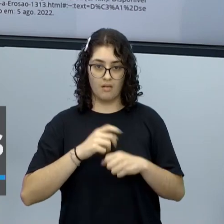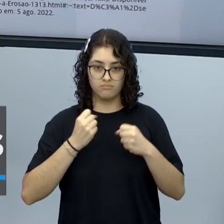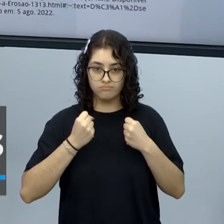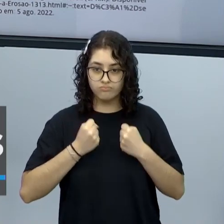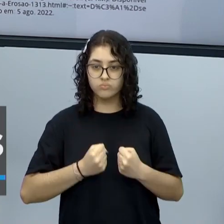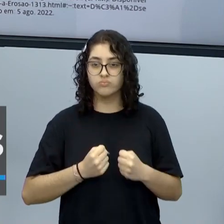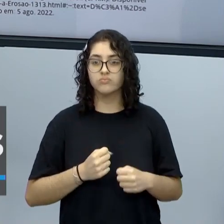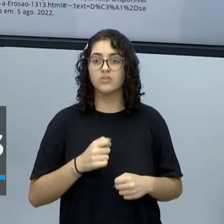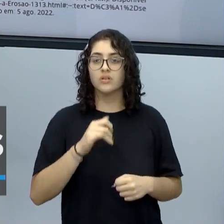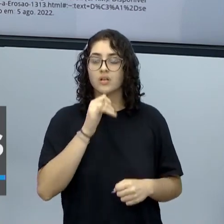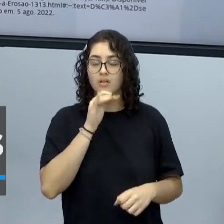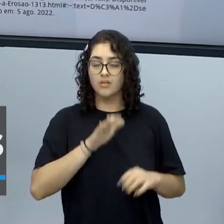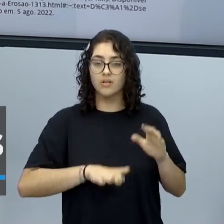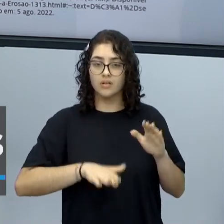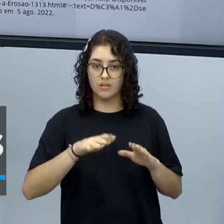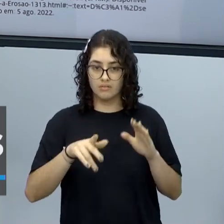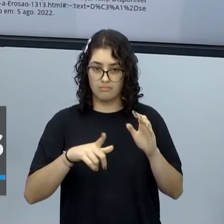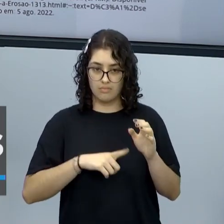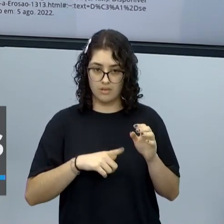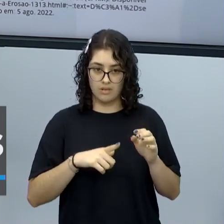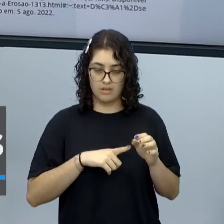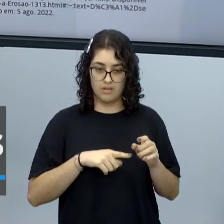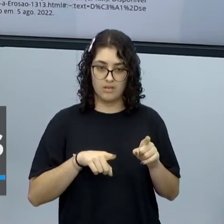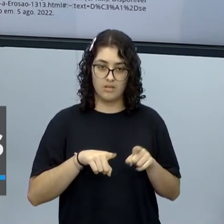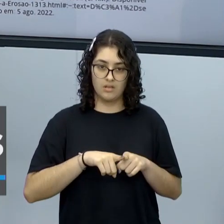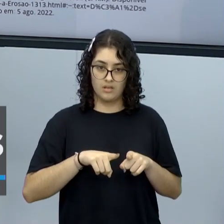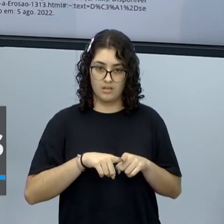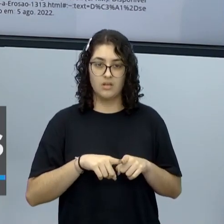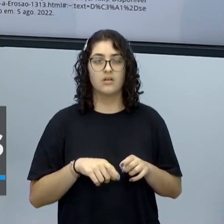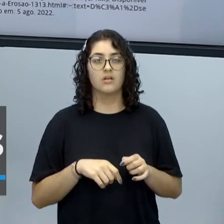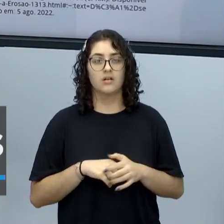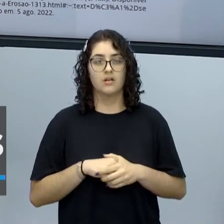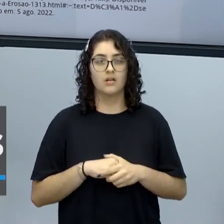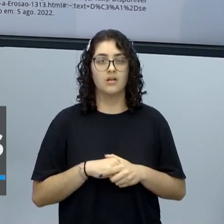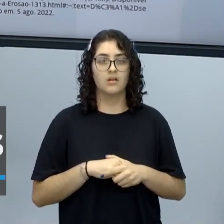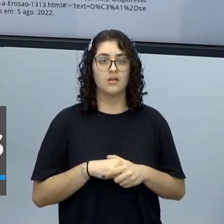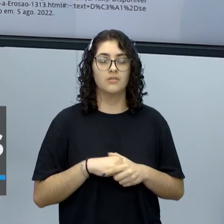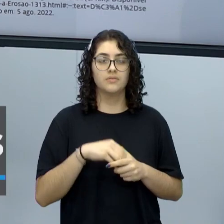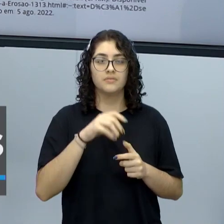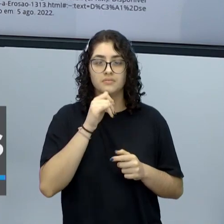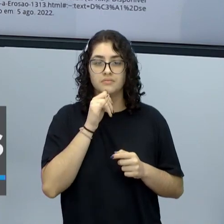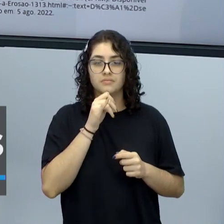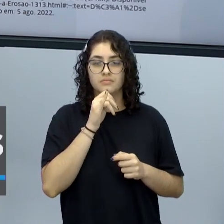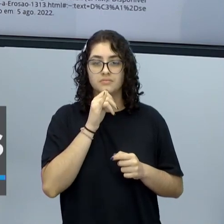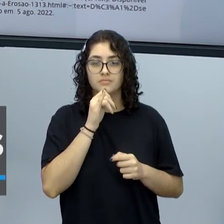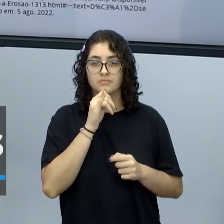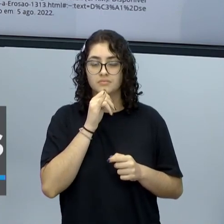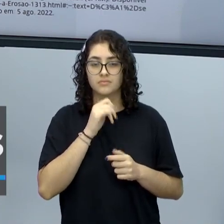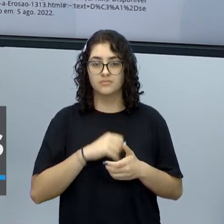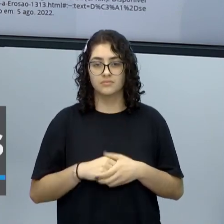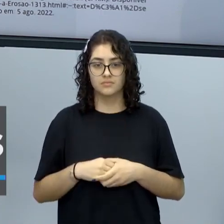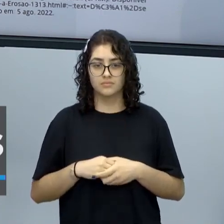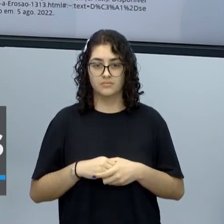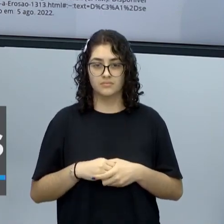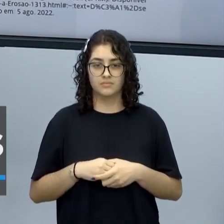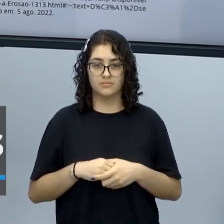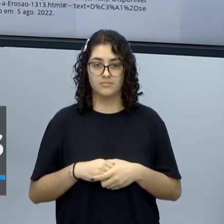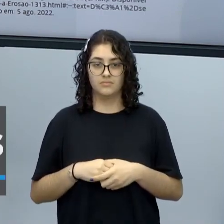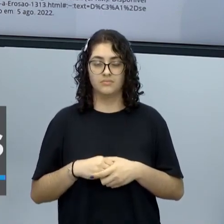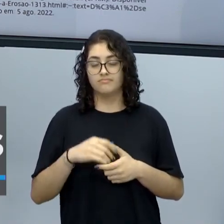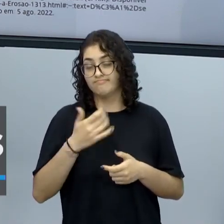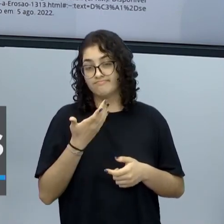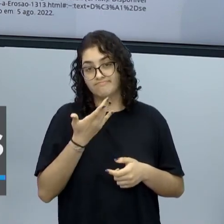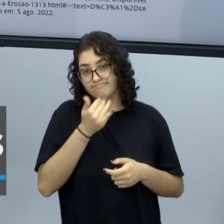né? Muitas vezes essa sedimentação e essa compactação é o que fazem fazer aquelas... Sabe quando, por